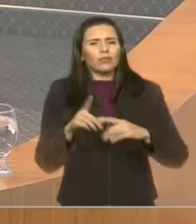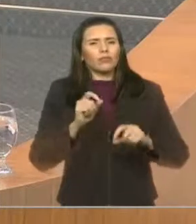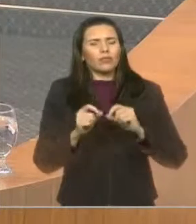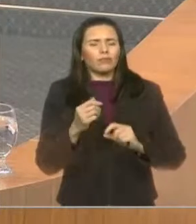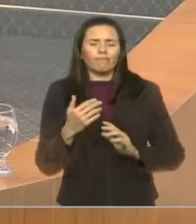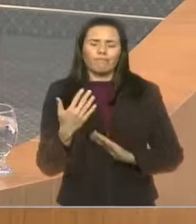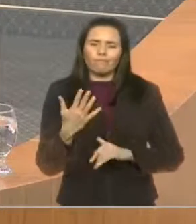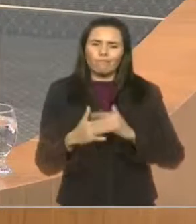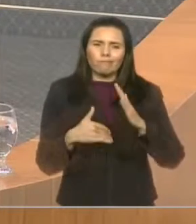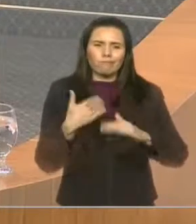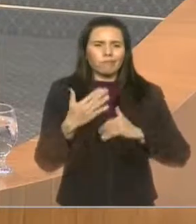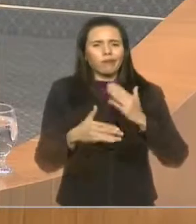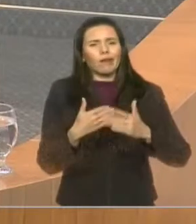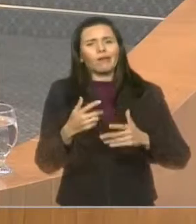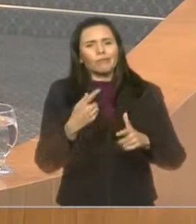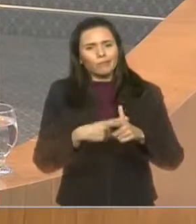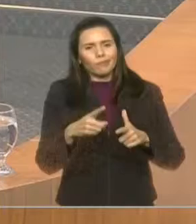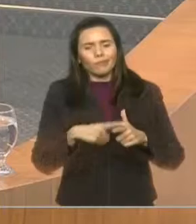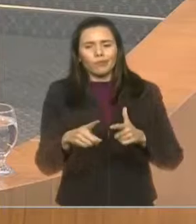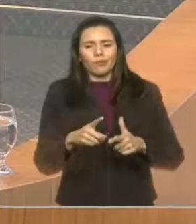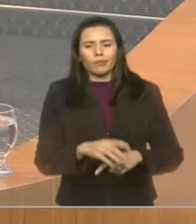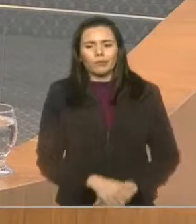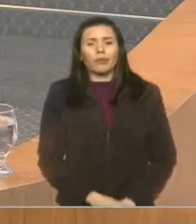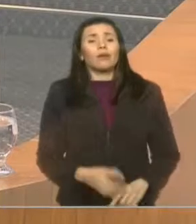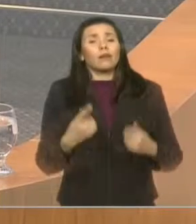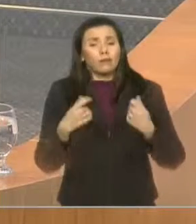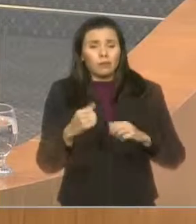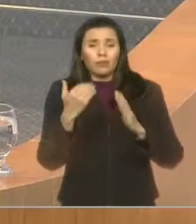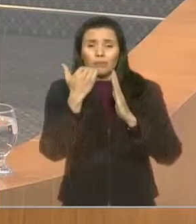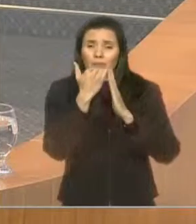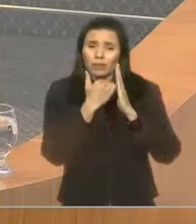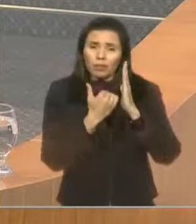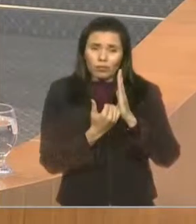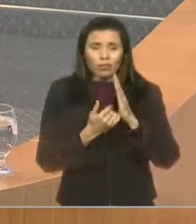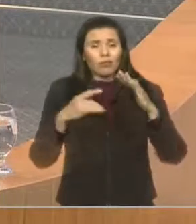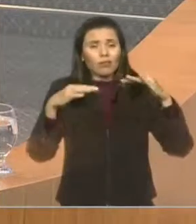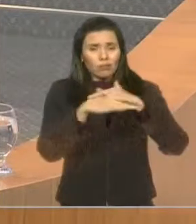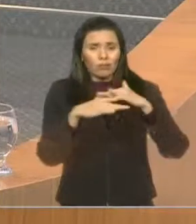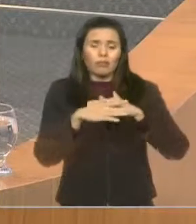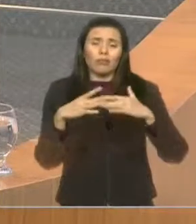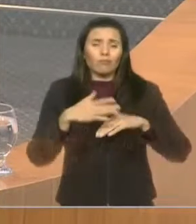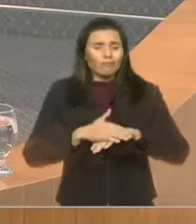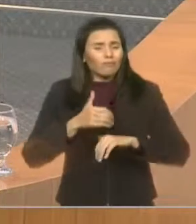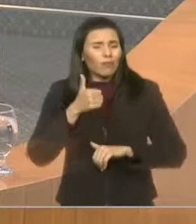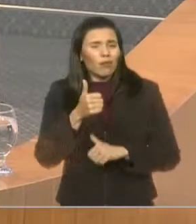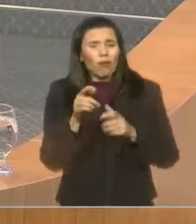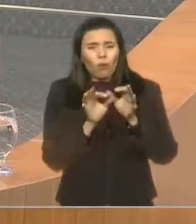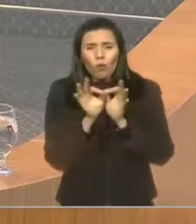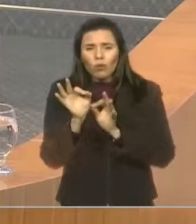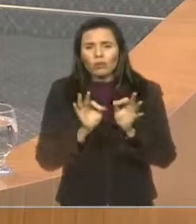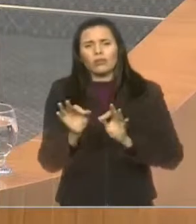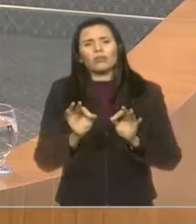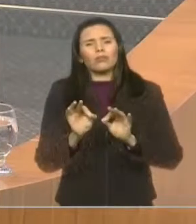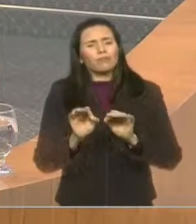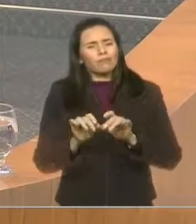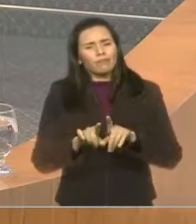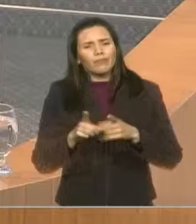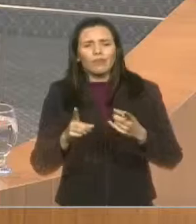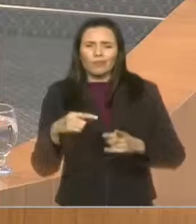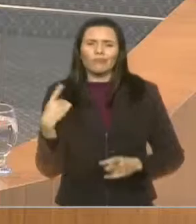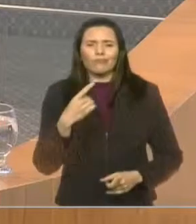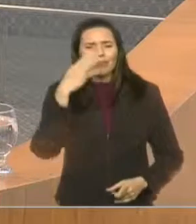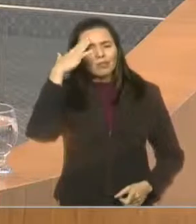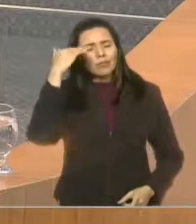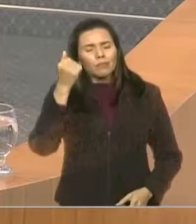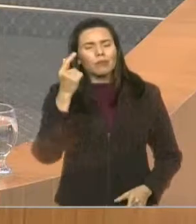problemas. A solução é planejamento urbano, realmente. E a gente sabe que, infelizmente, há necessidade de